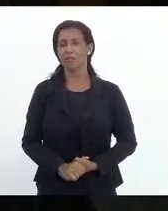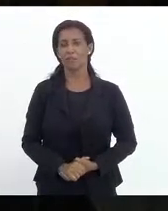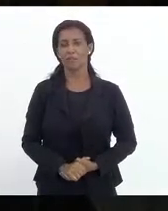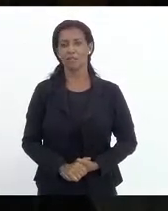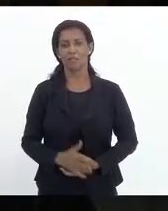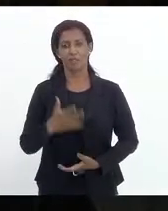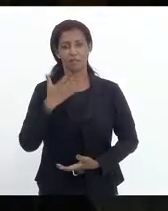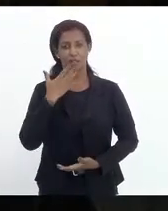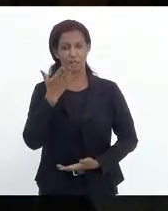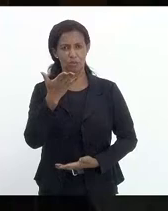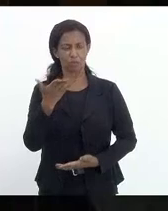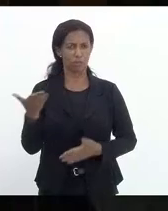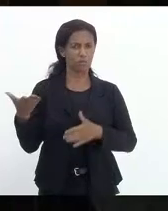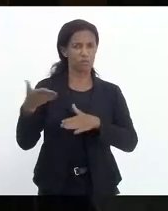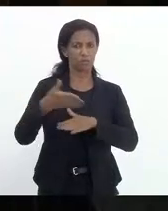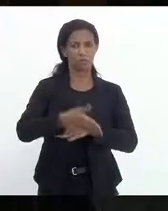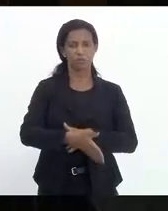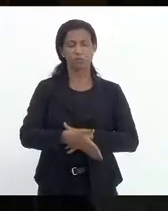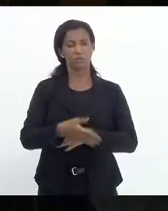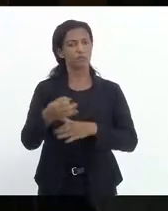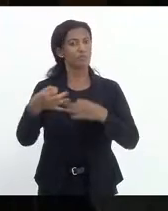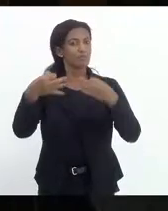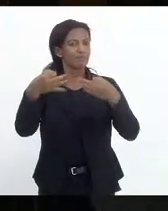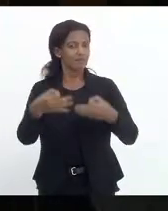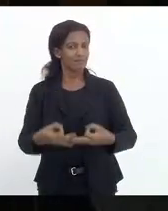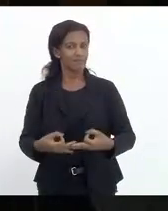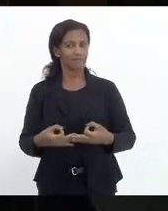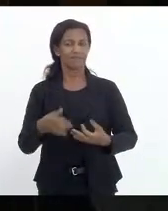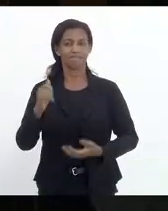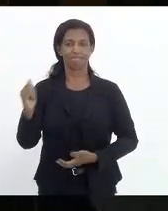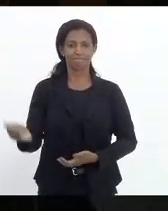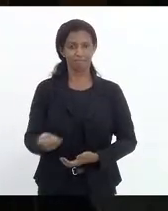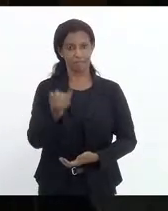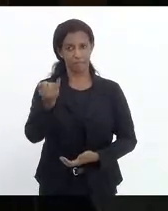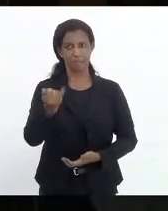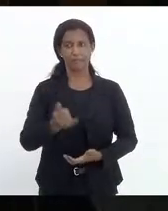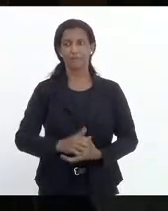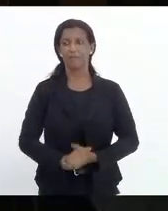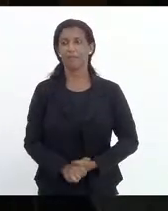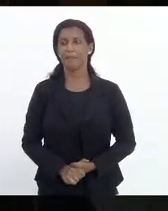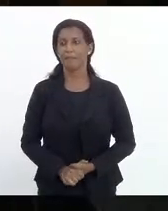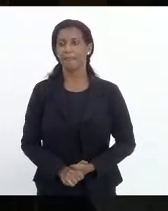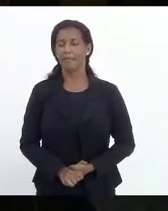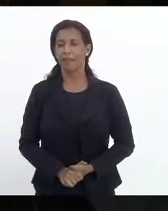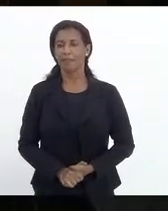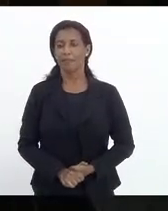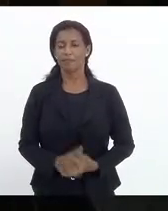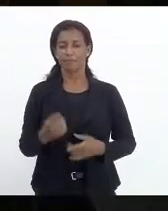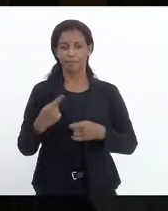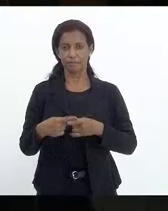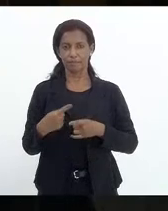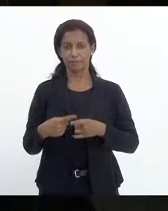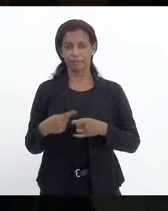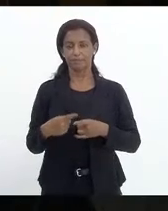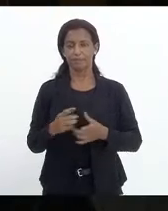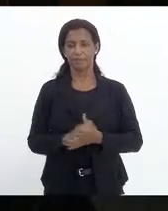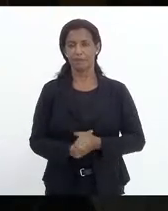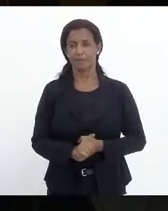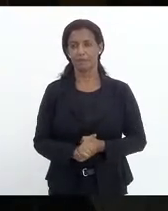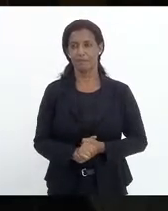intervenção foi absolutamente oportuna é porque